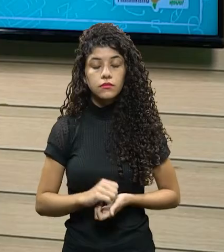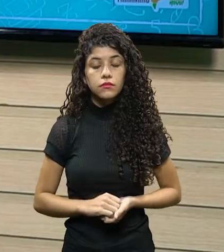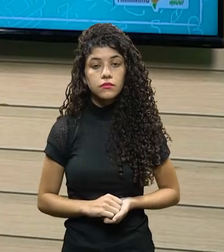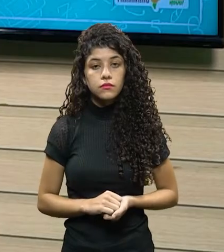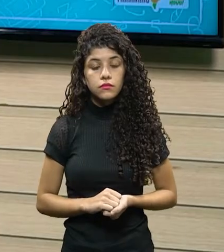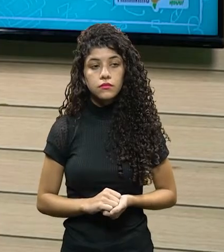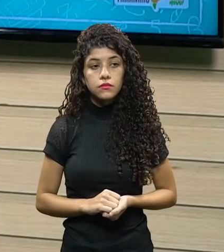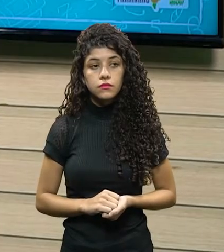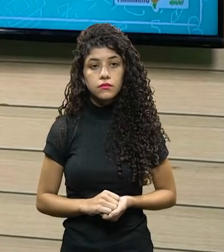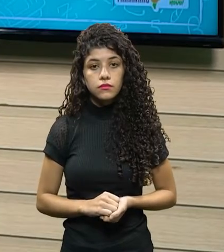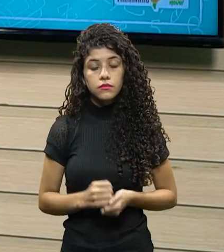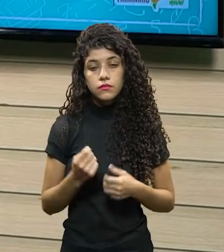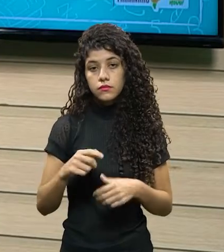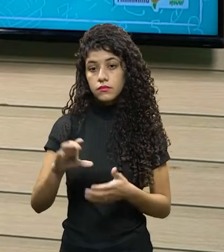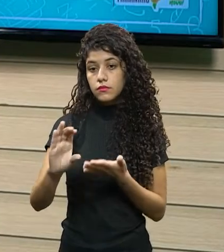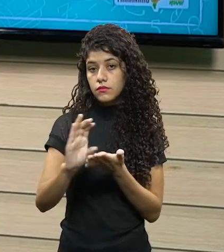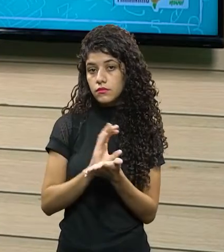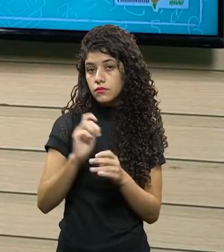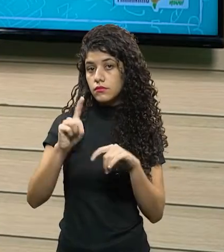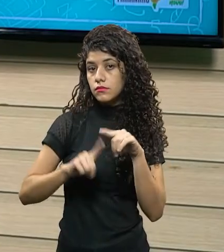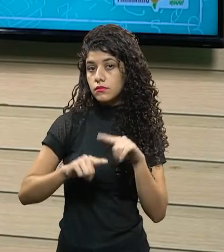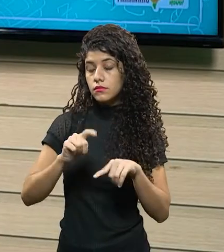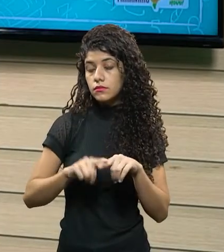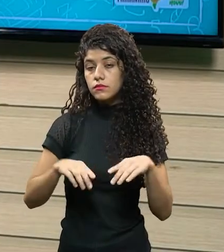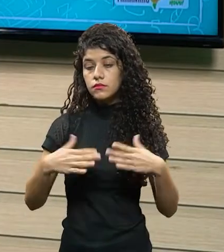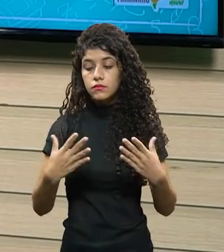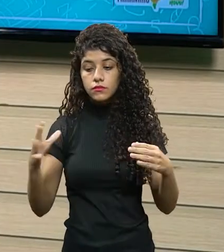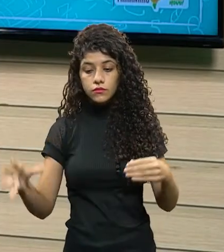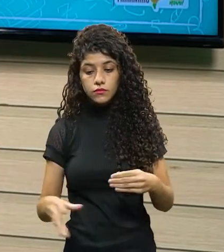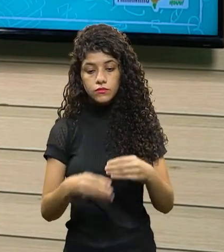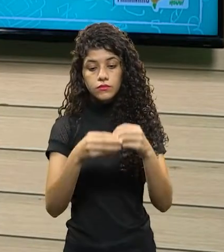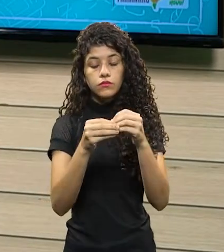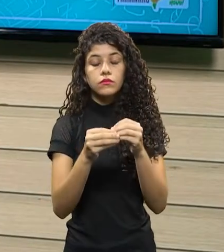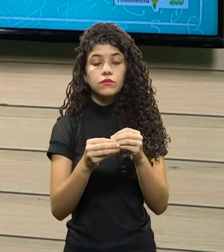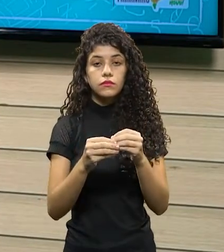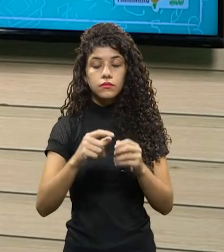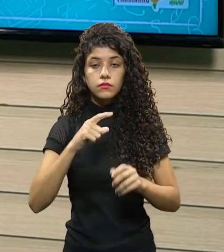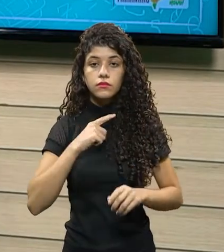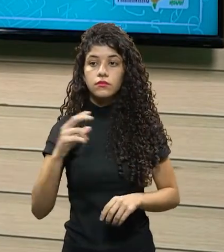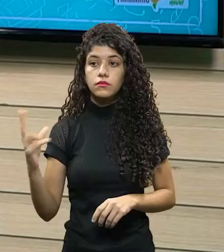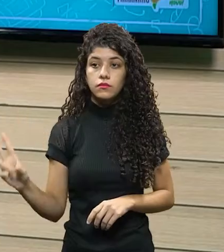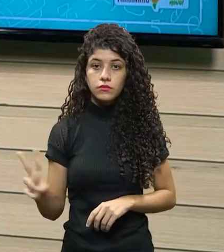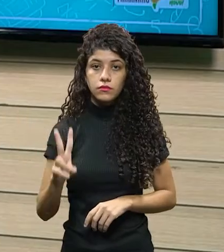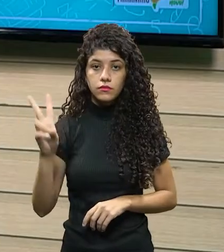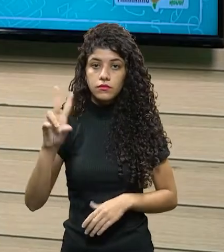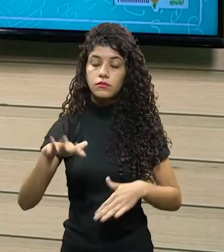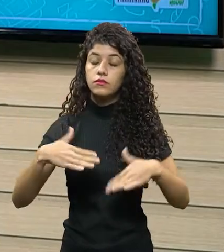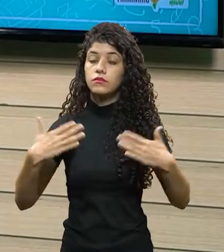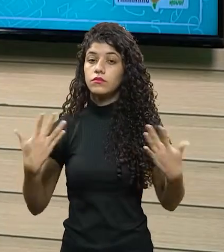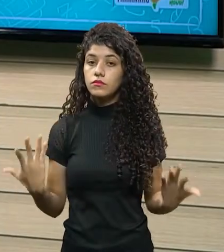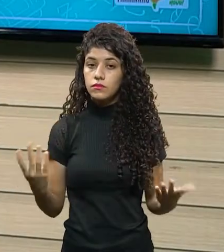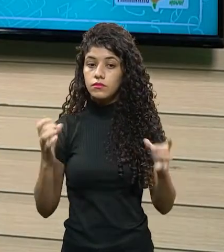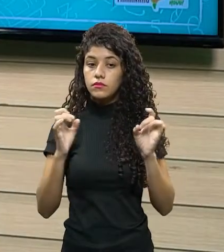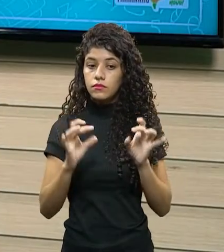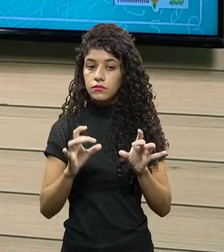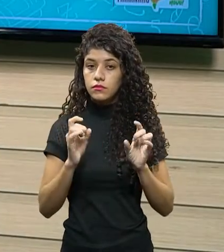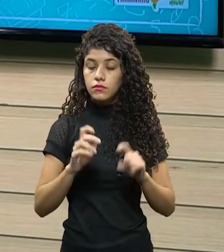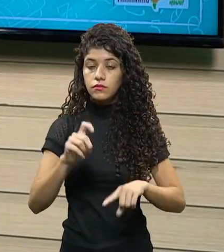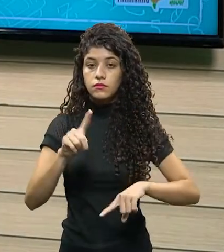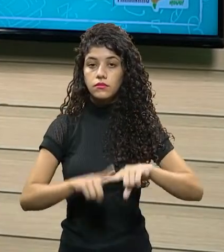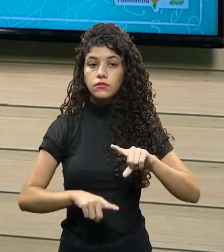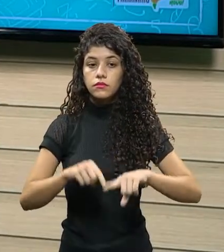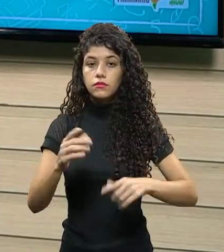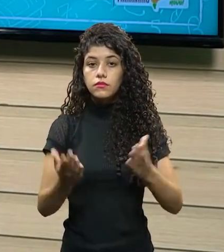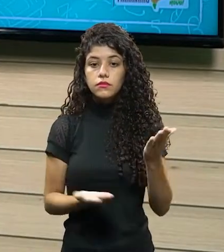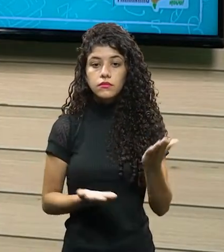lucro que ela quer ganhar nesse produto. Então a junção desses tópicos vai ser determinado o preço de venda de um